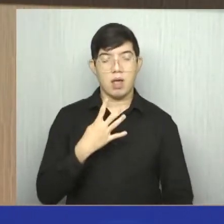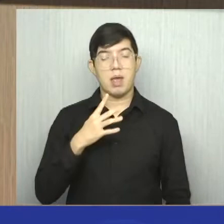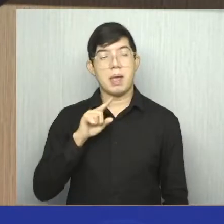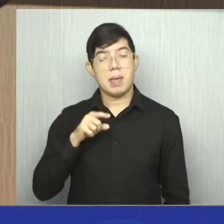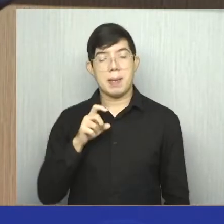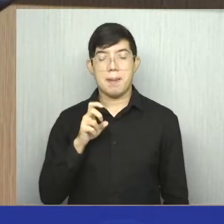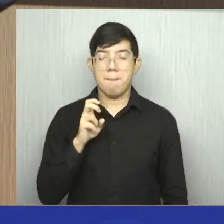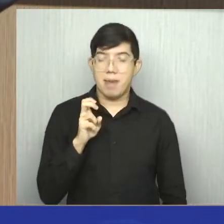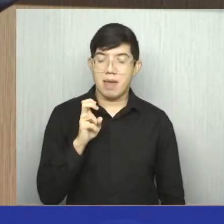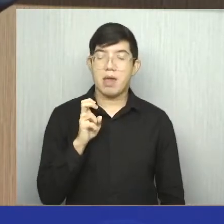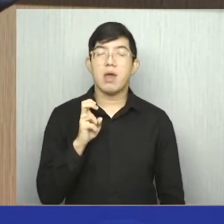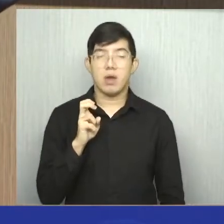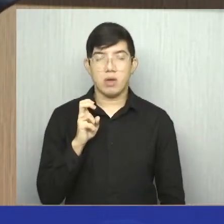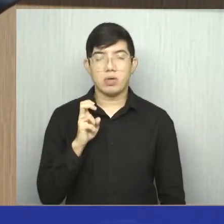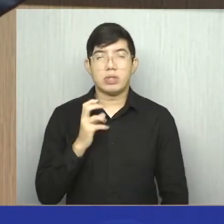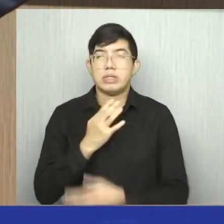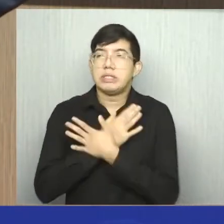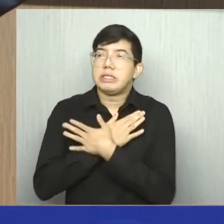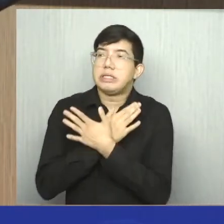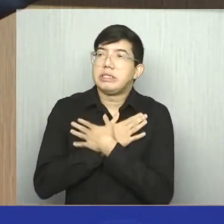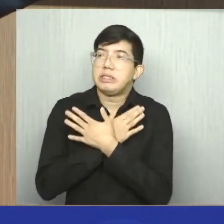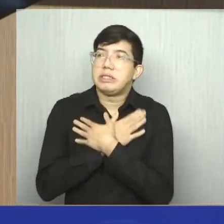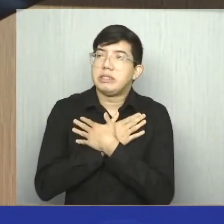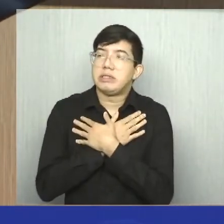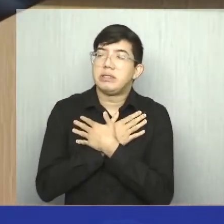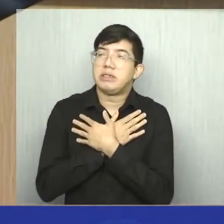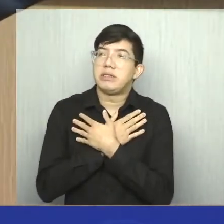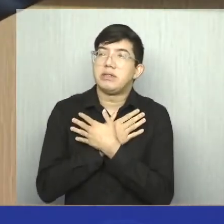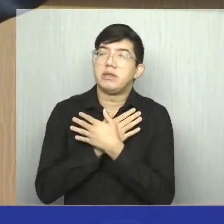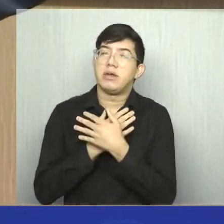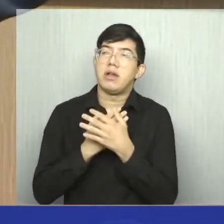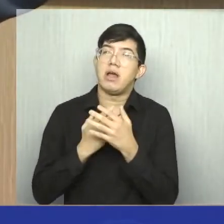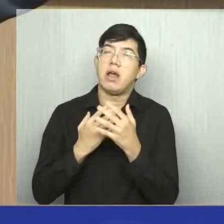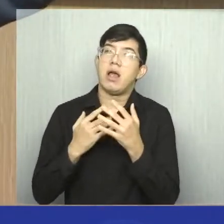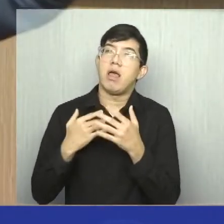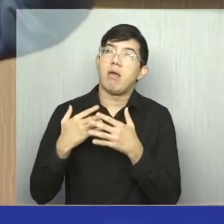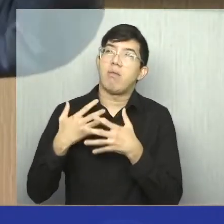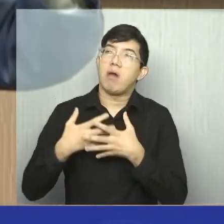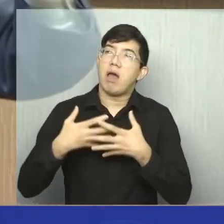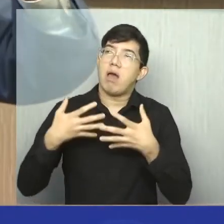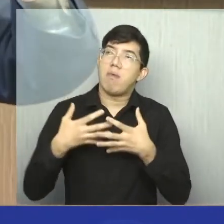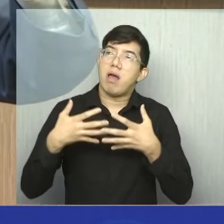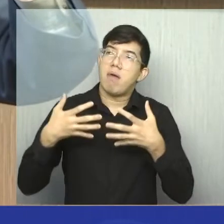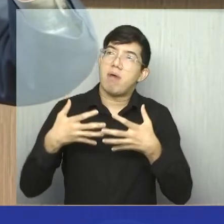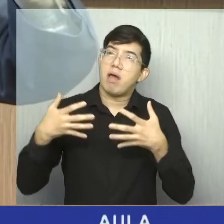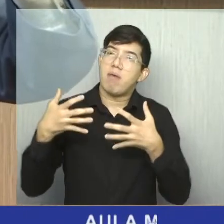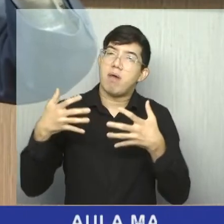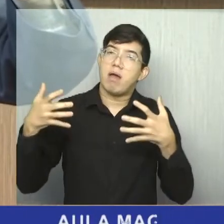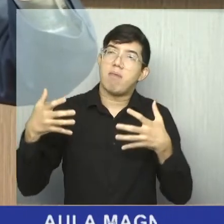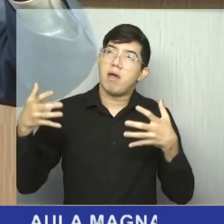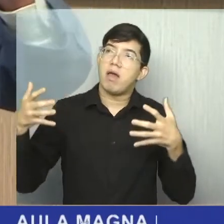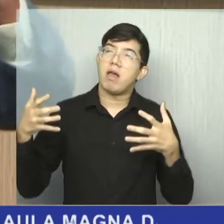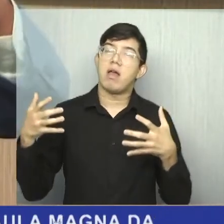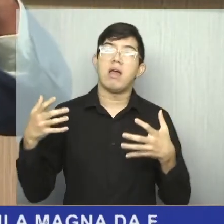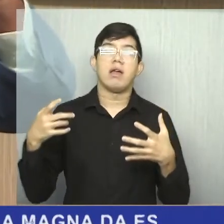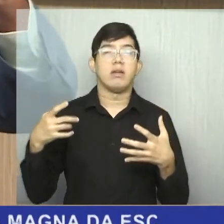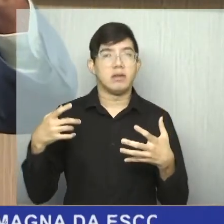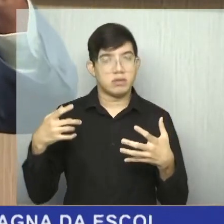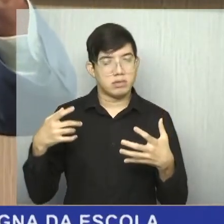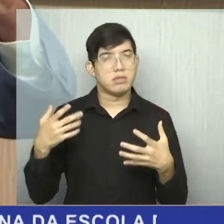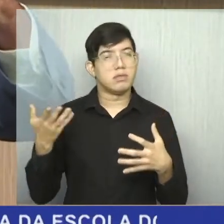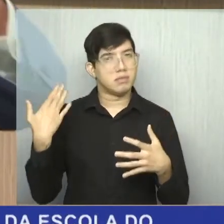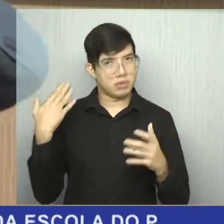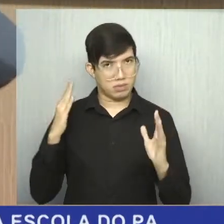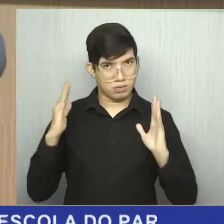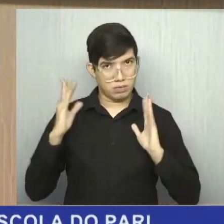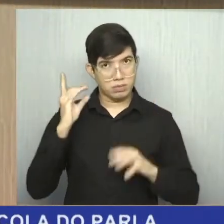12 e nunca mais caiu. Percebe? Ali no governo Dilma. E depois você tem os problemas, o seguinte,